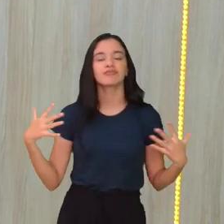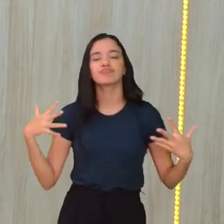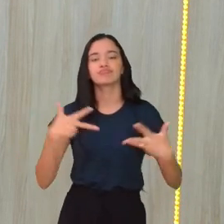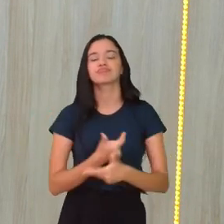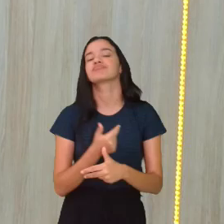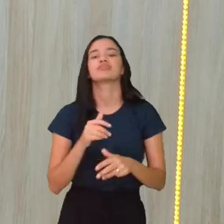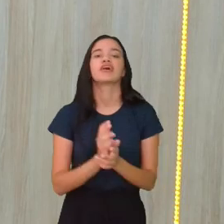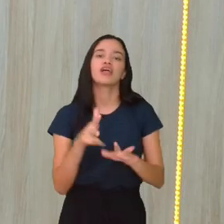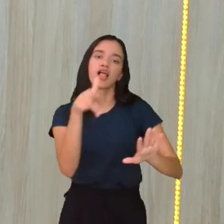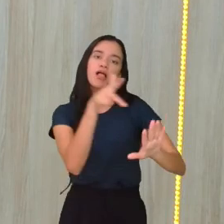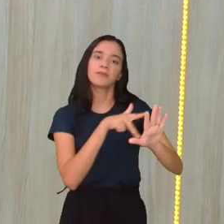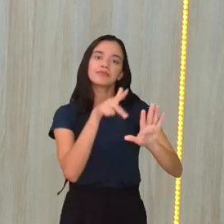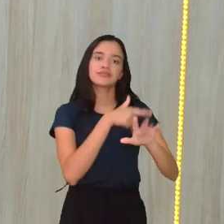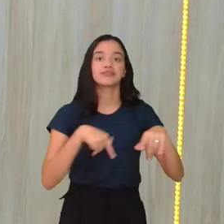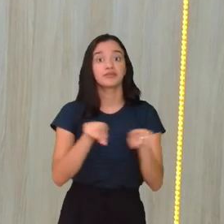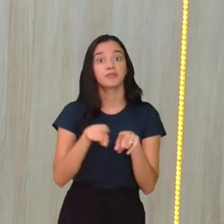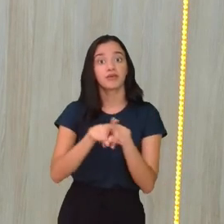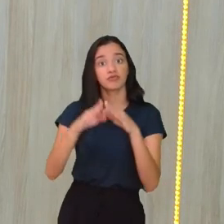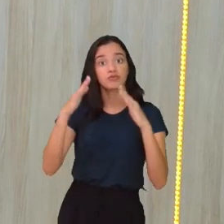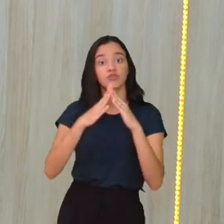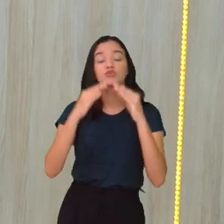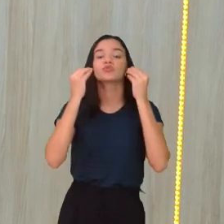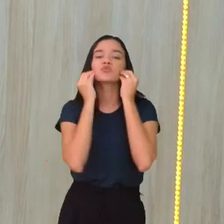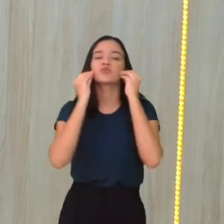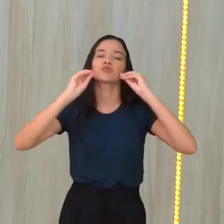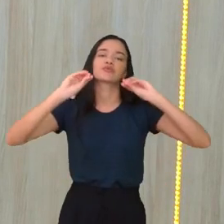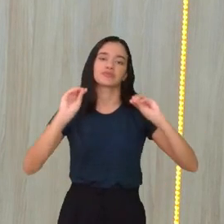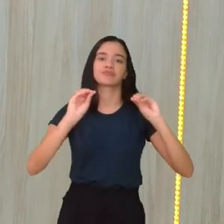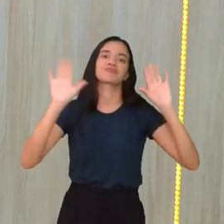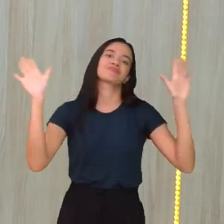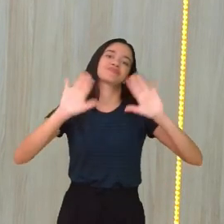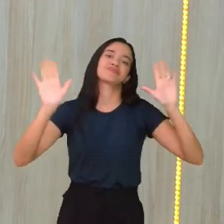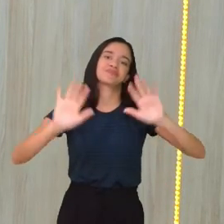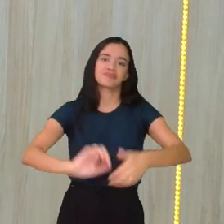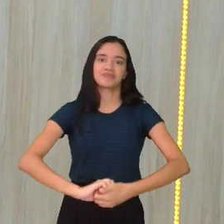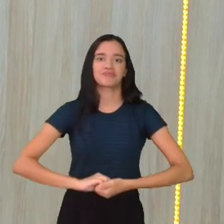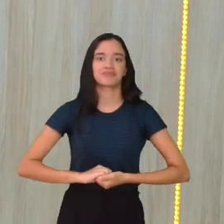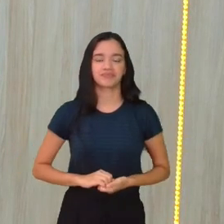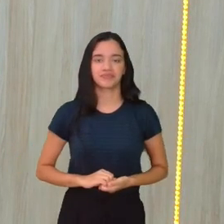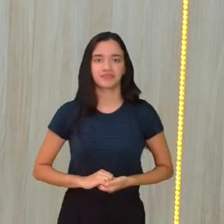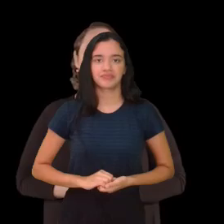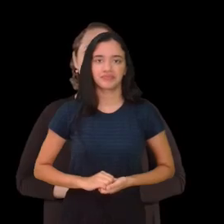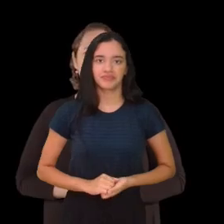A Jonas e Cleitinho que estão ali também. Você de casa, um cheiro e até a próxima.